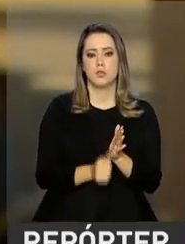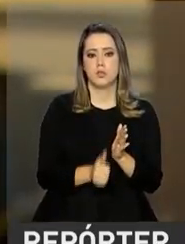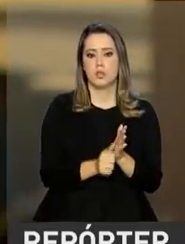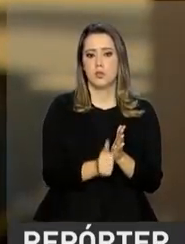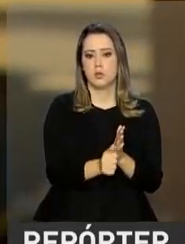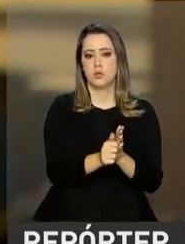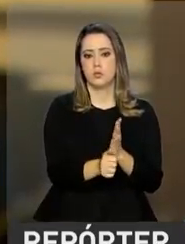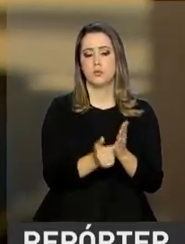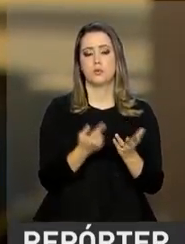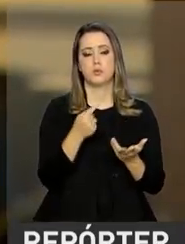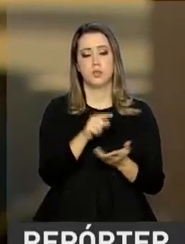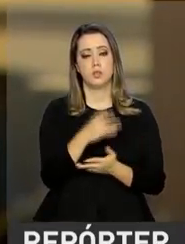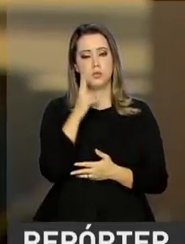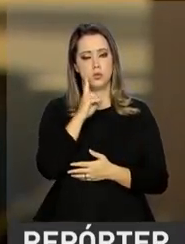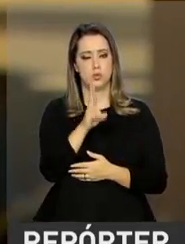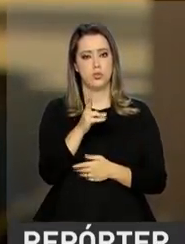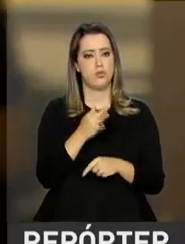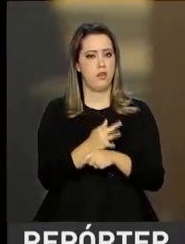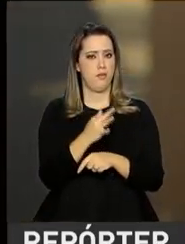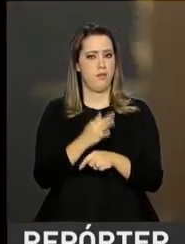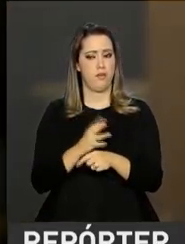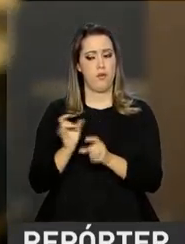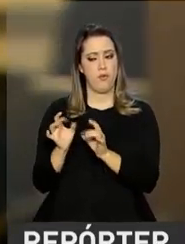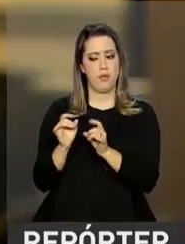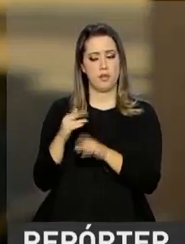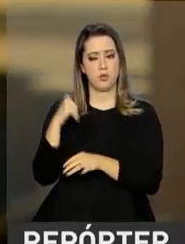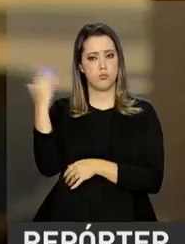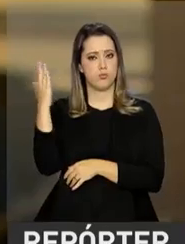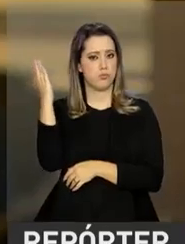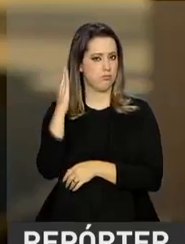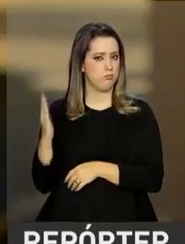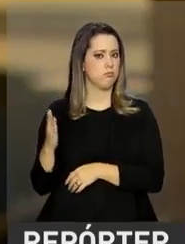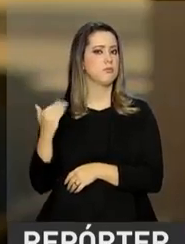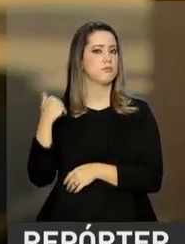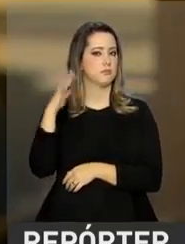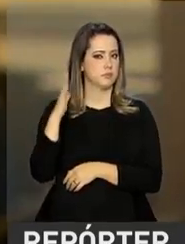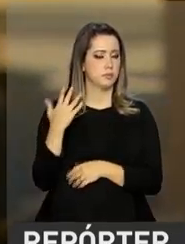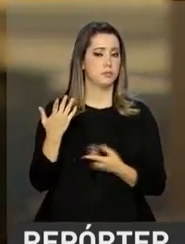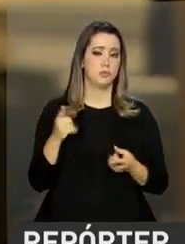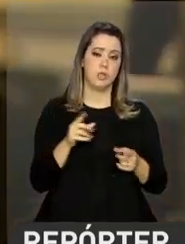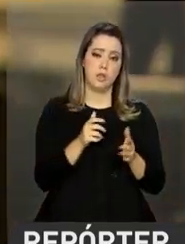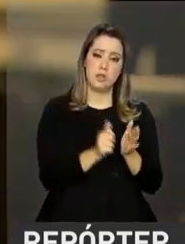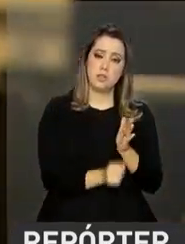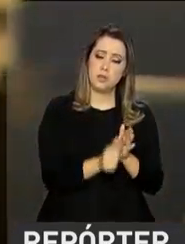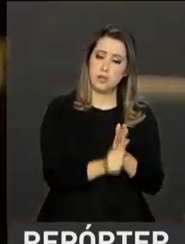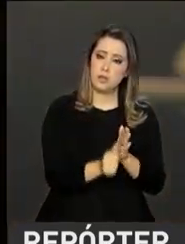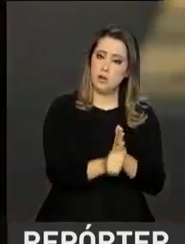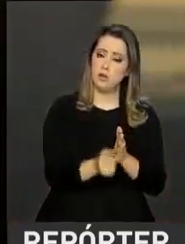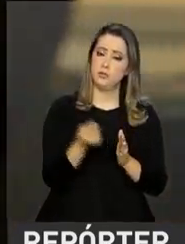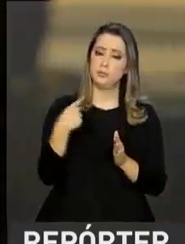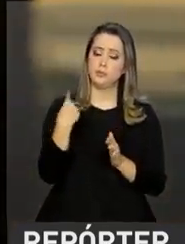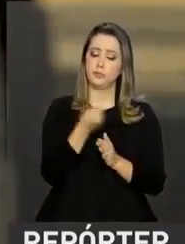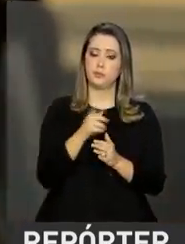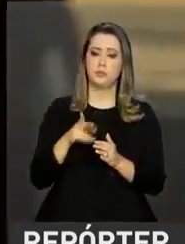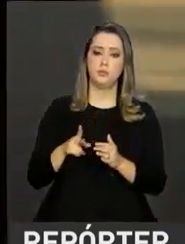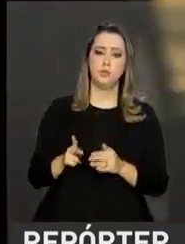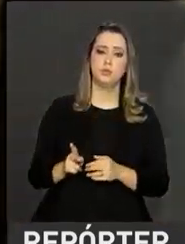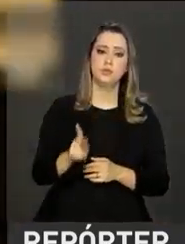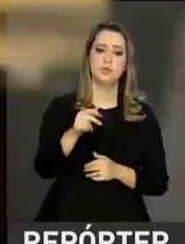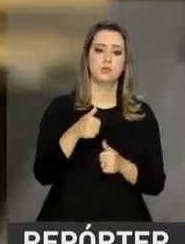primeiro que o minério a gente passou a exportar mais e no caso específico grãos a cada ano a gente está